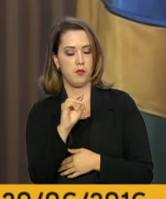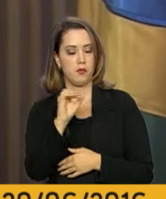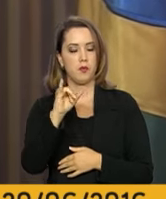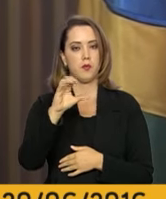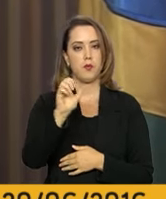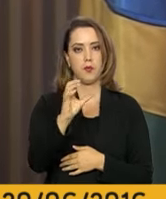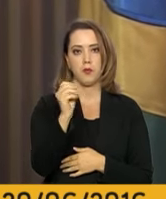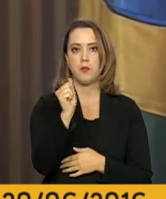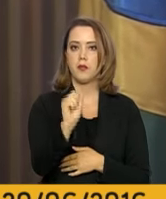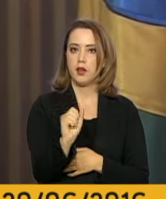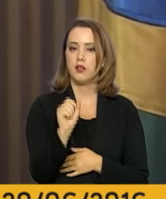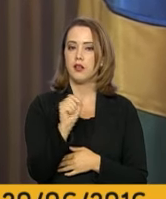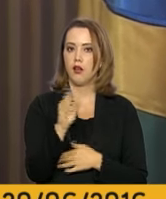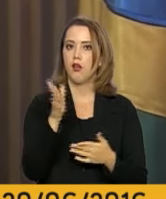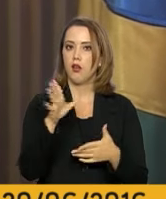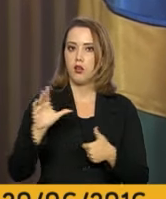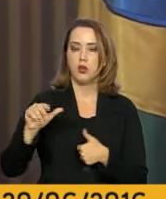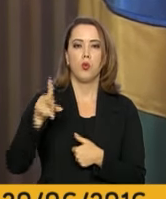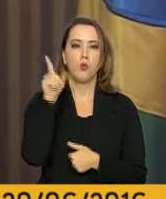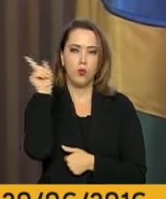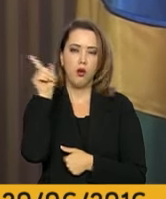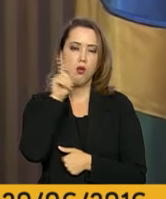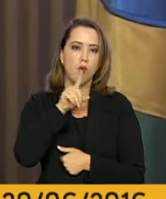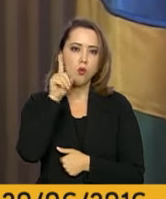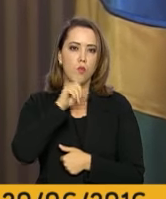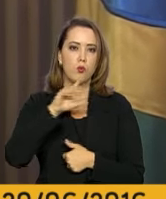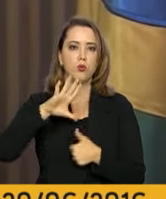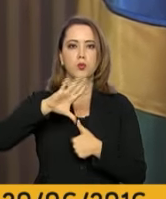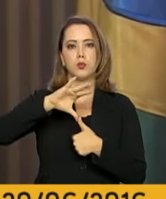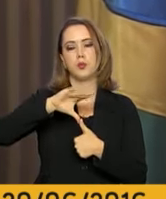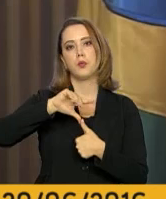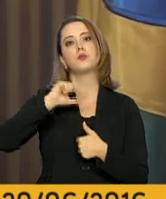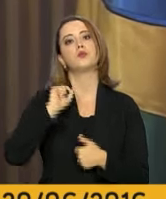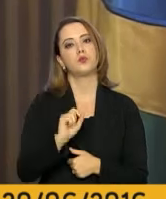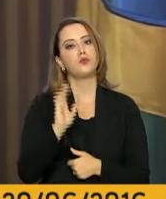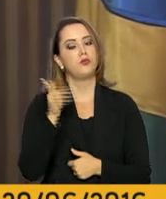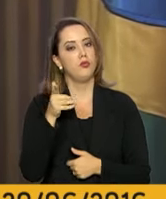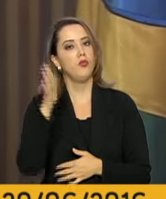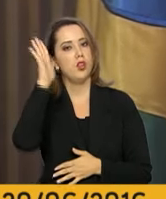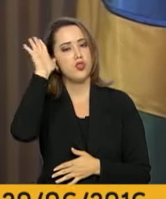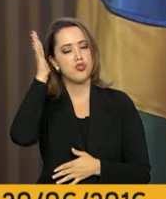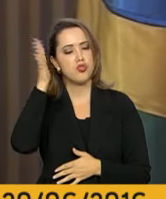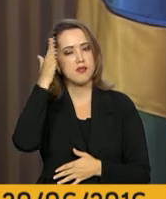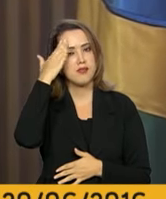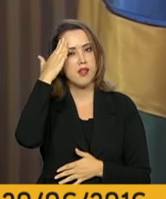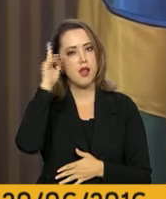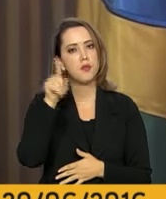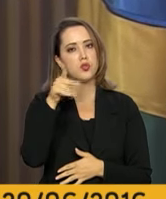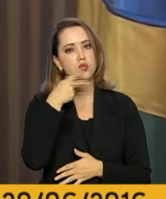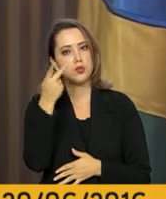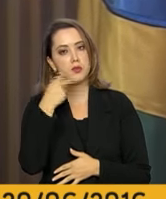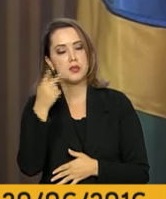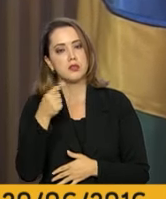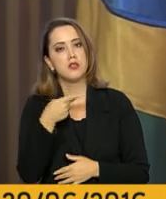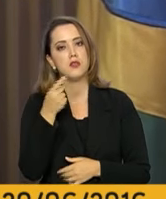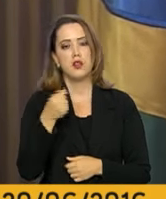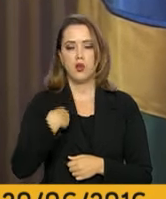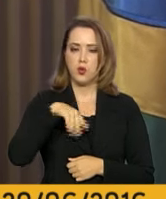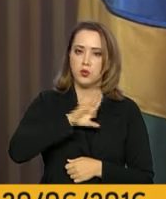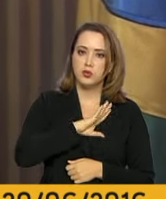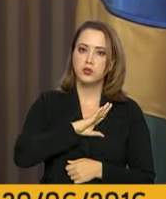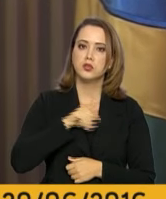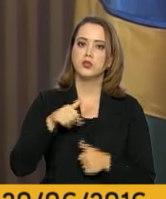que se debruçaram sobre a origem da Federação americana sabem disso foi preciso que as pessoas dissessem Olhe o que nós estamos